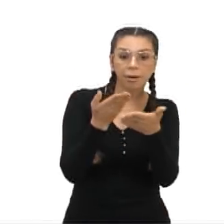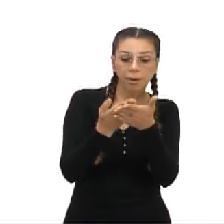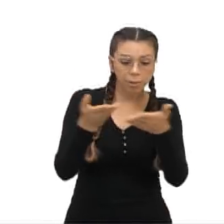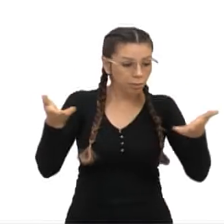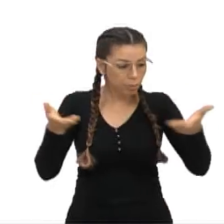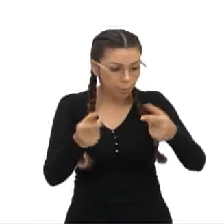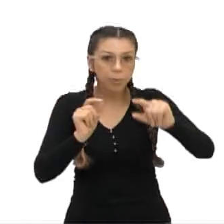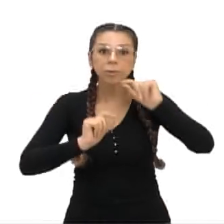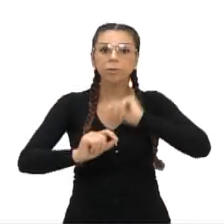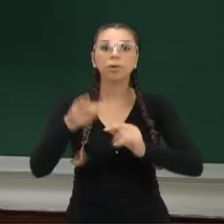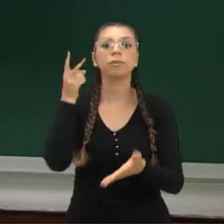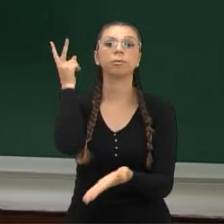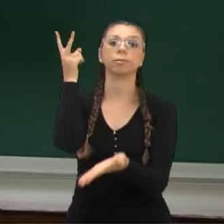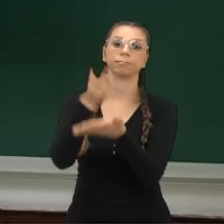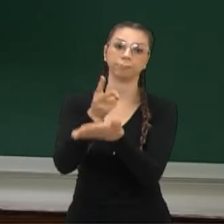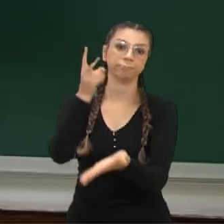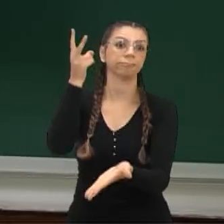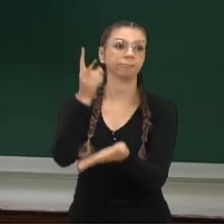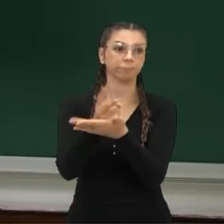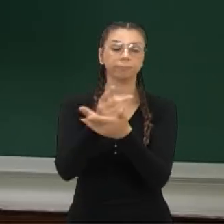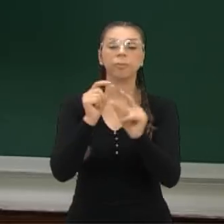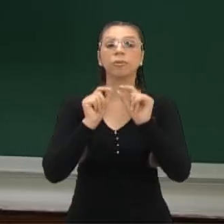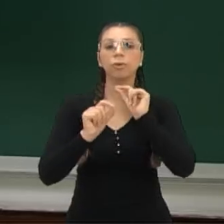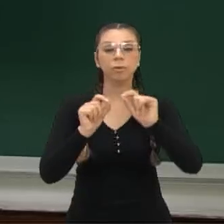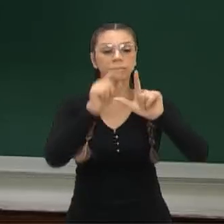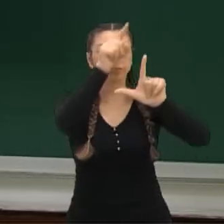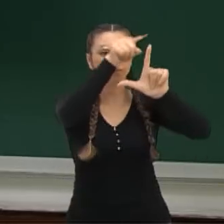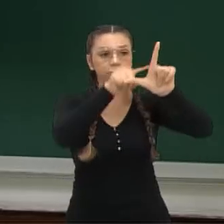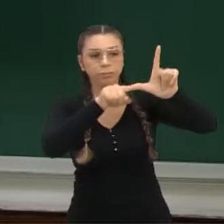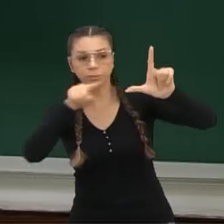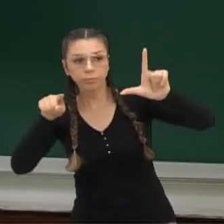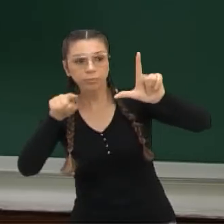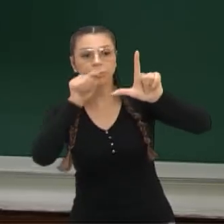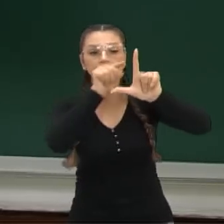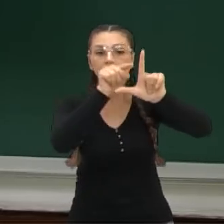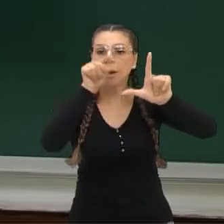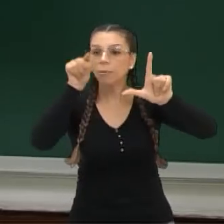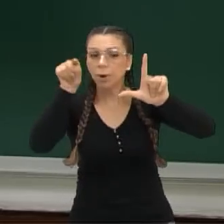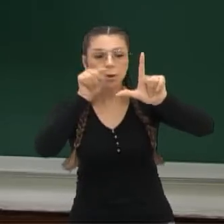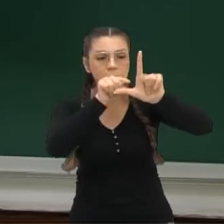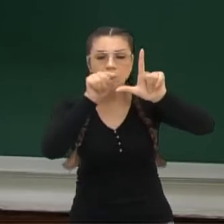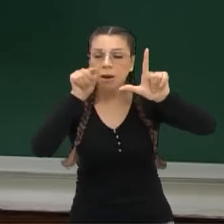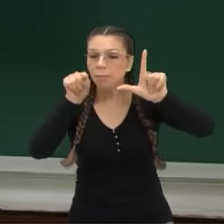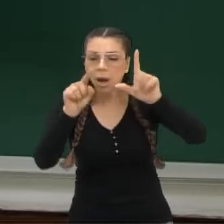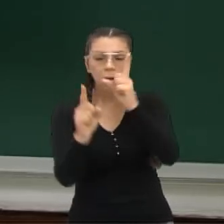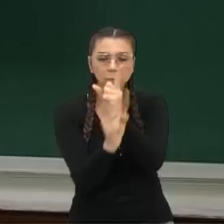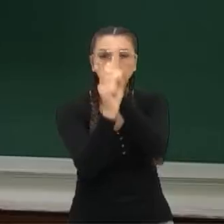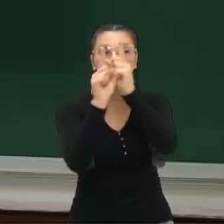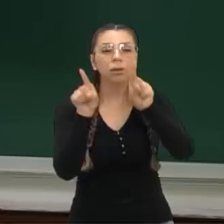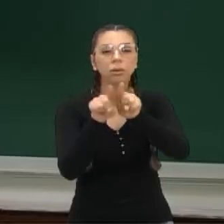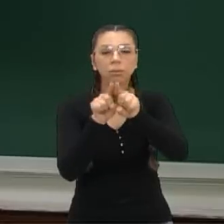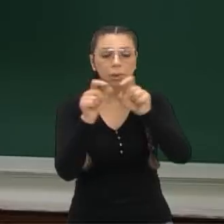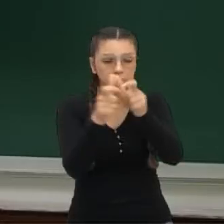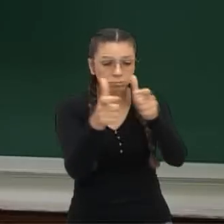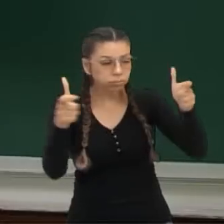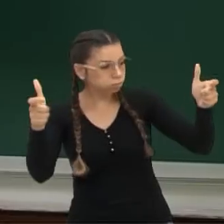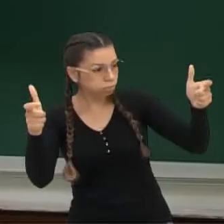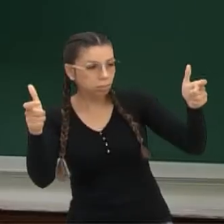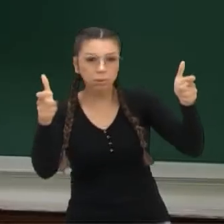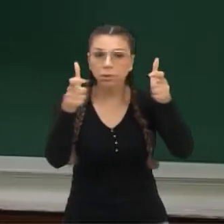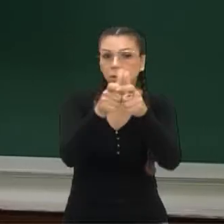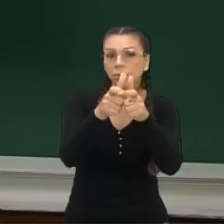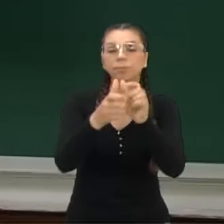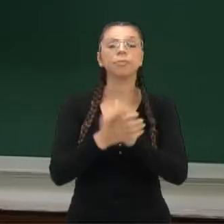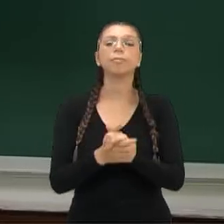gente vai localizar pontos no plano, ampliar e reduzir esses quadriláteros. Bom, vamos pensar um pouquinho. O que